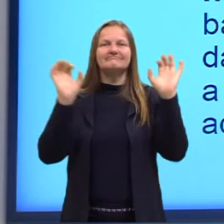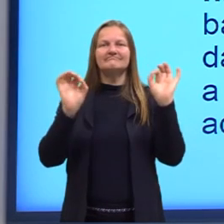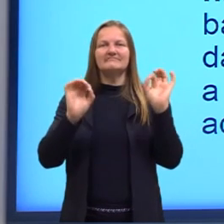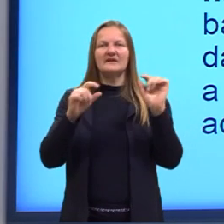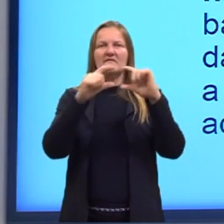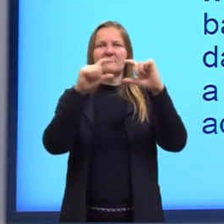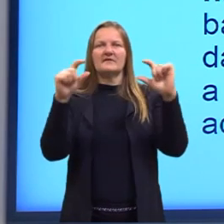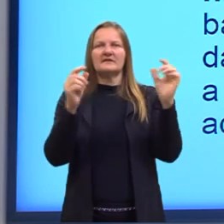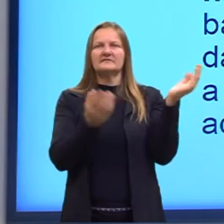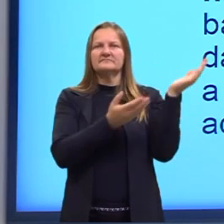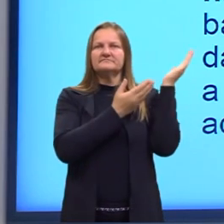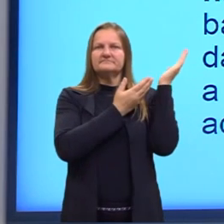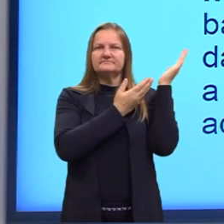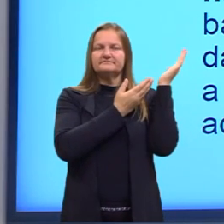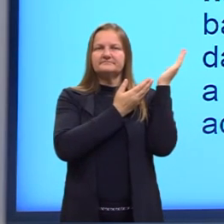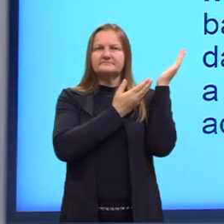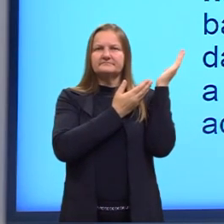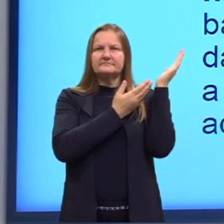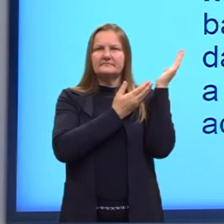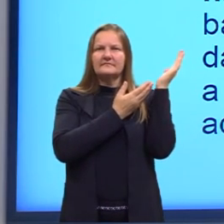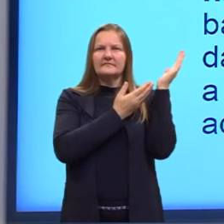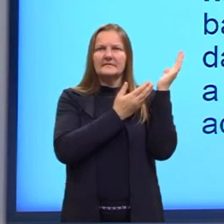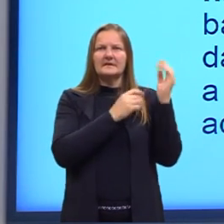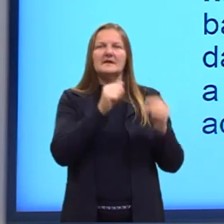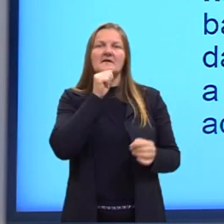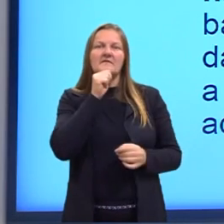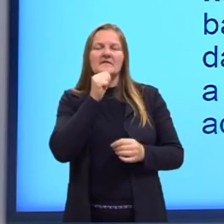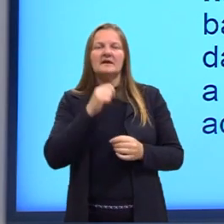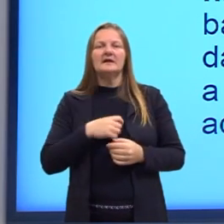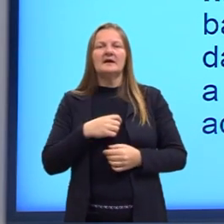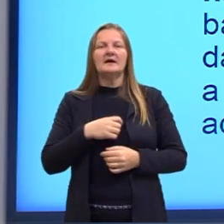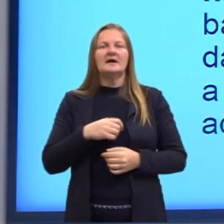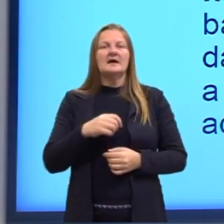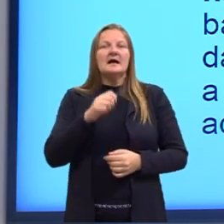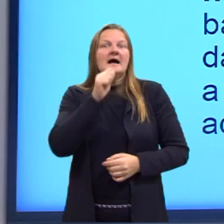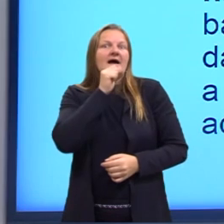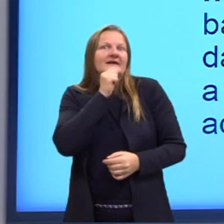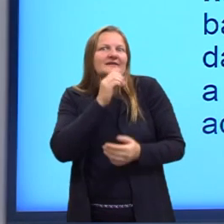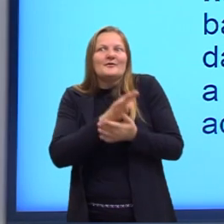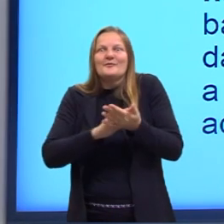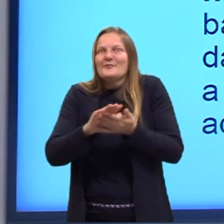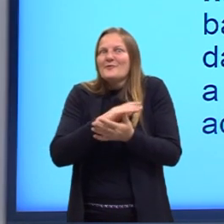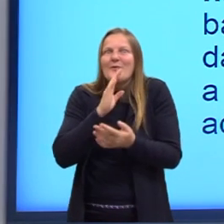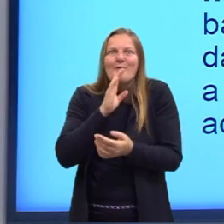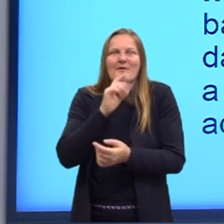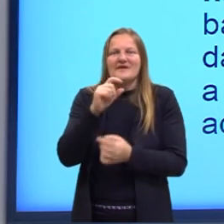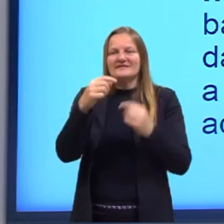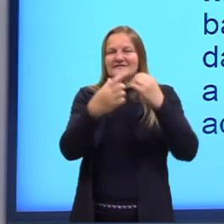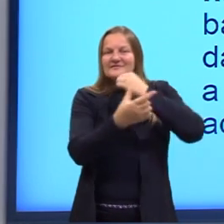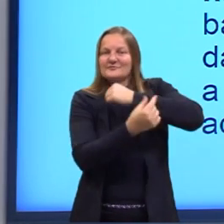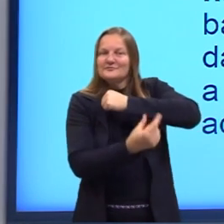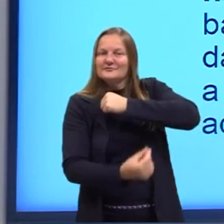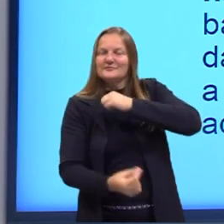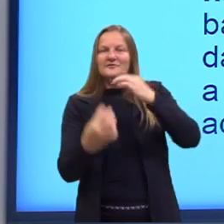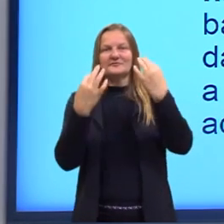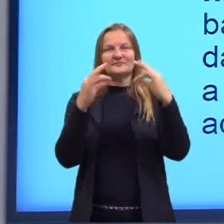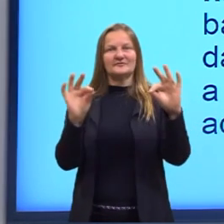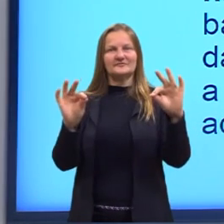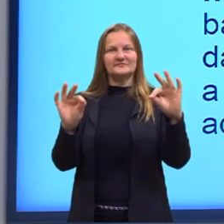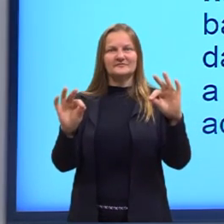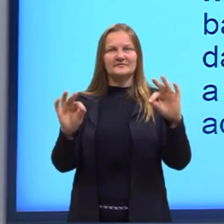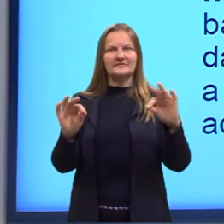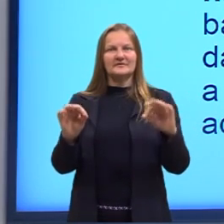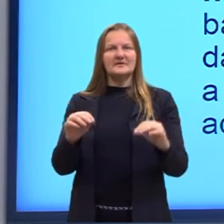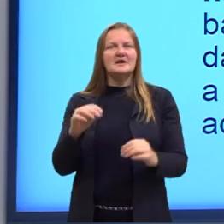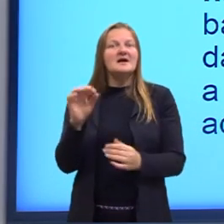ali e daí a gente diz né ainda que não conheça a coerência sintática